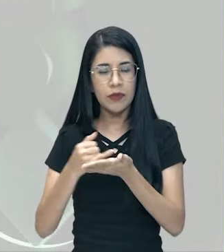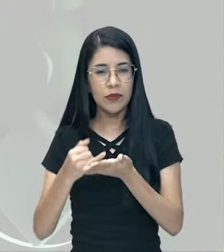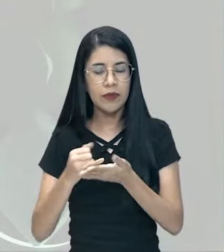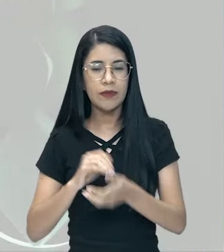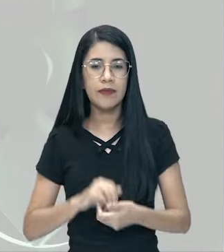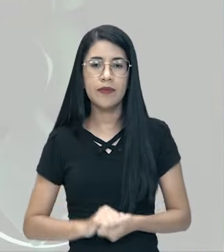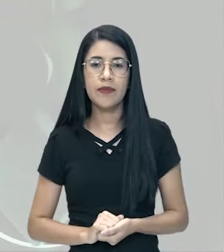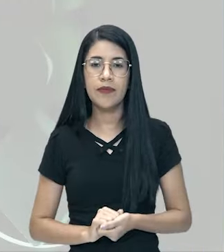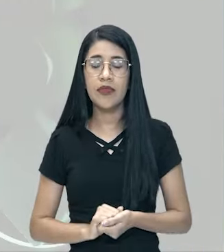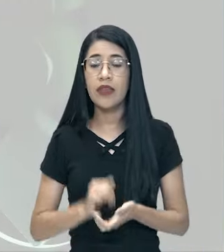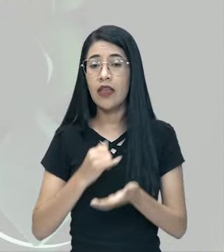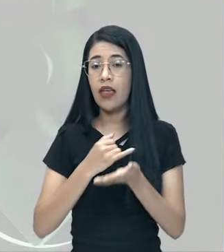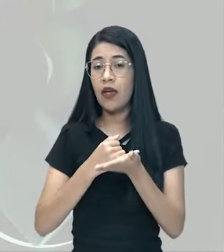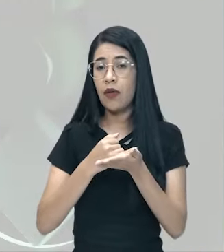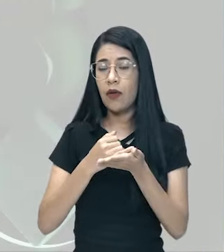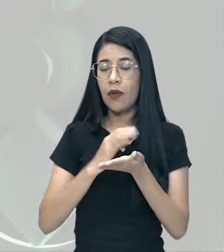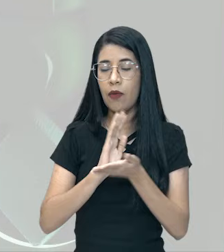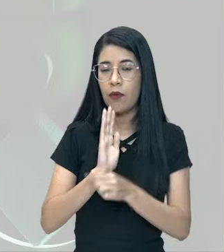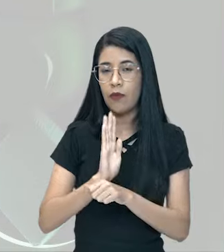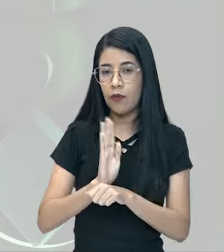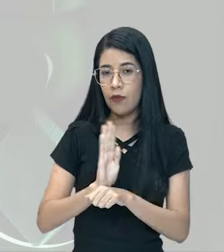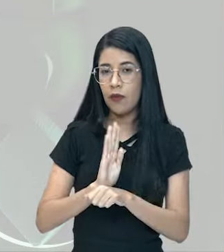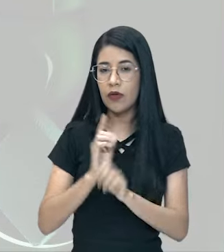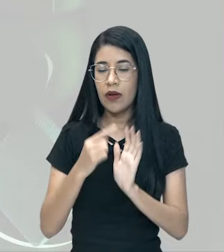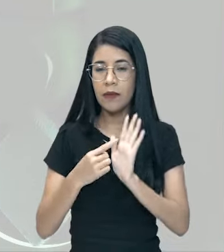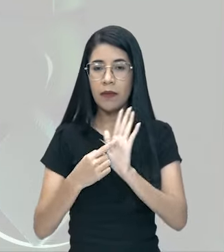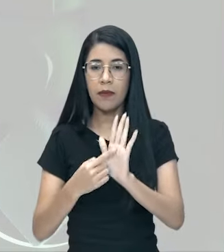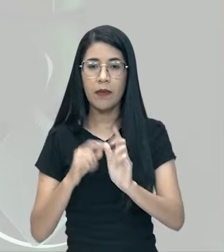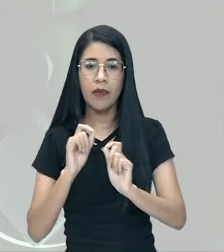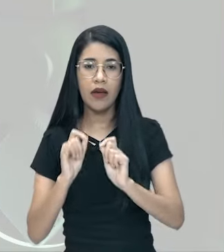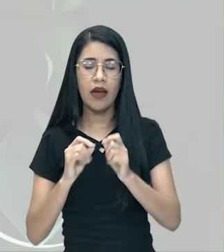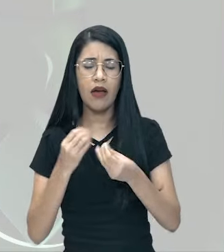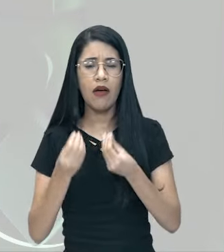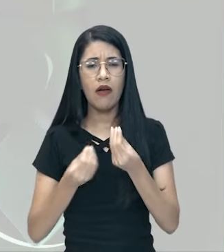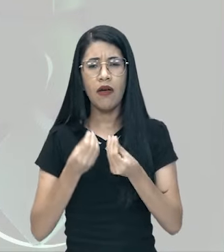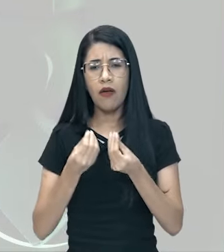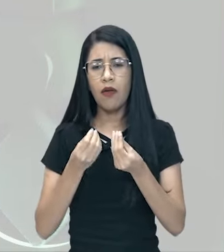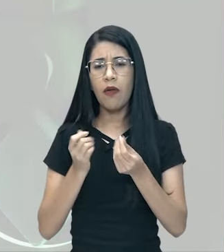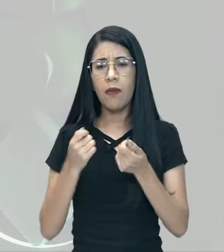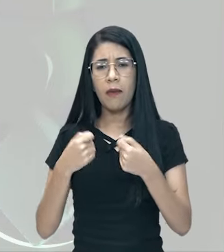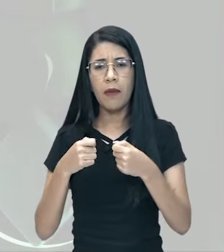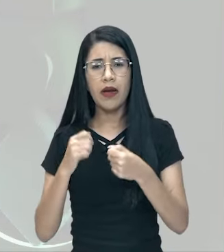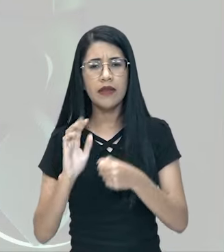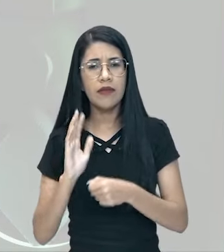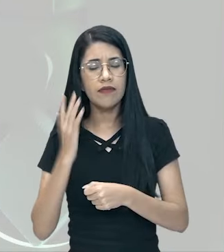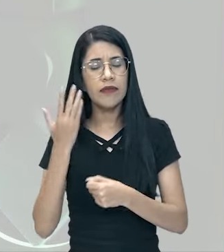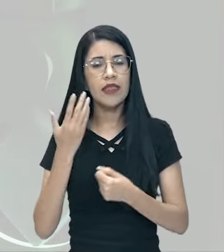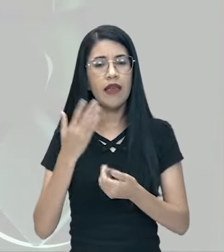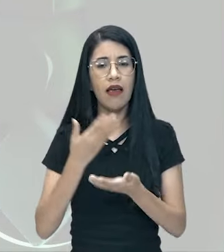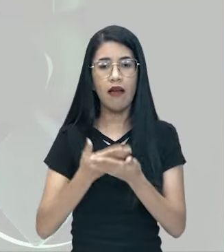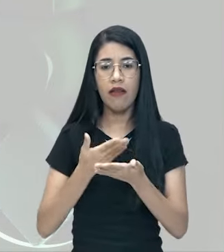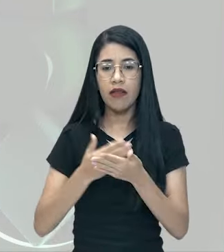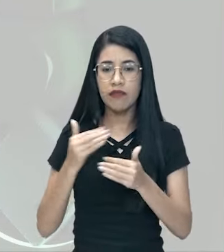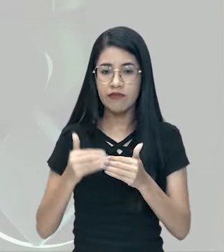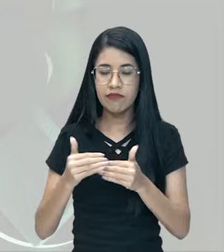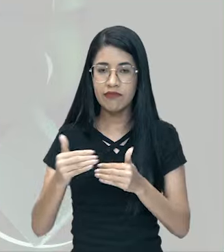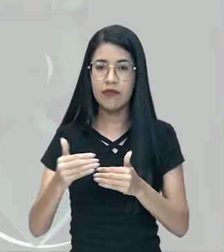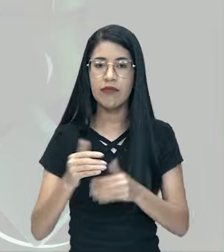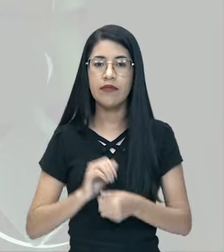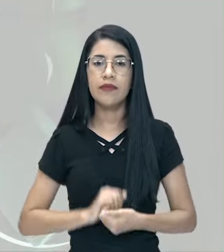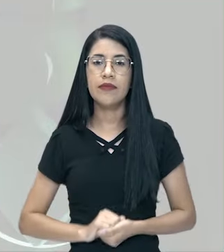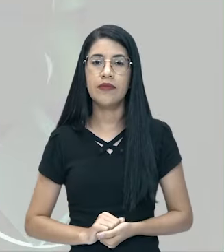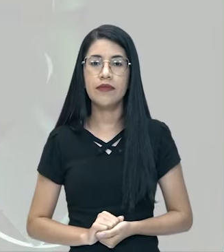um vídeo que envolve uma apresentação como deve ser as nossas aulas. Vamos lá